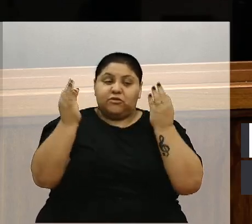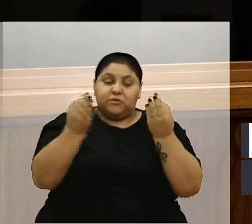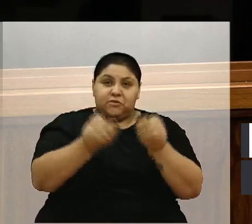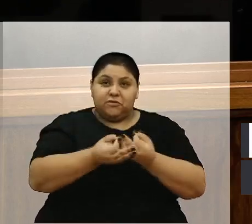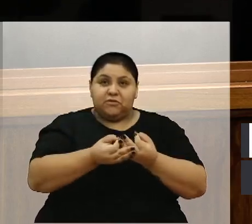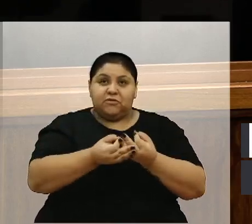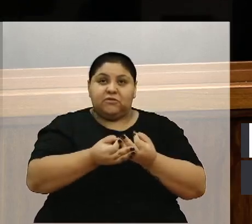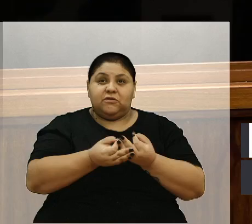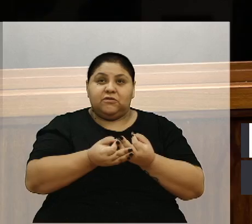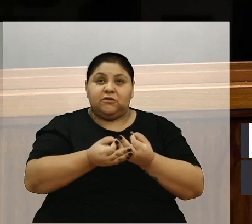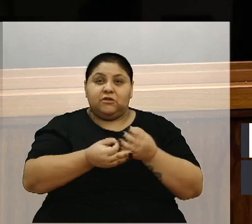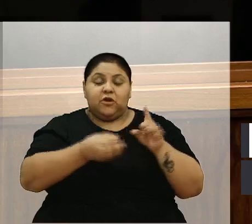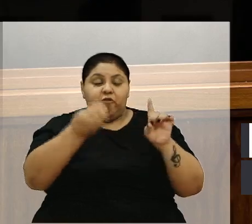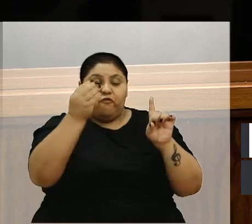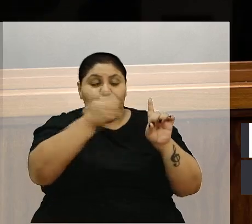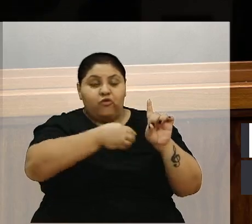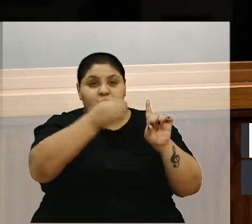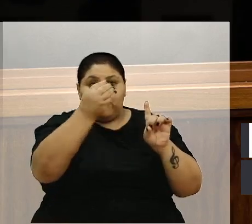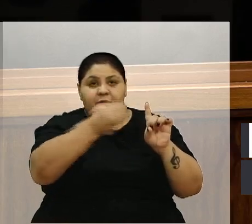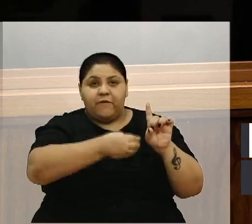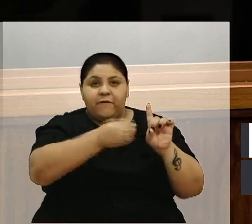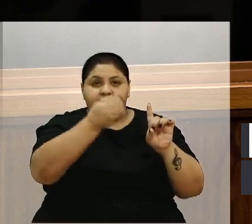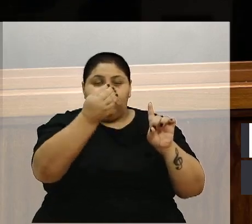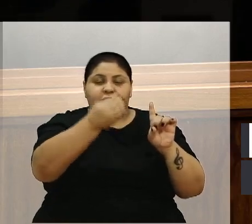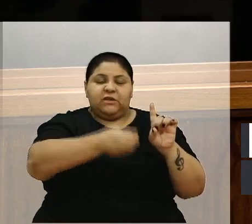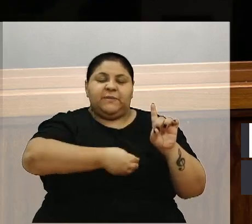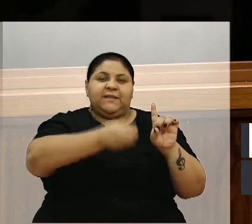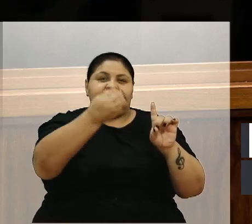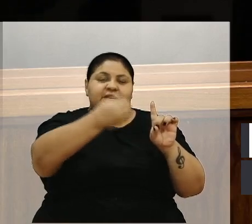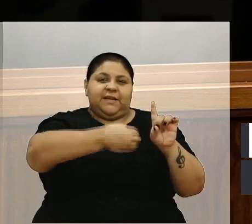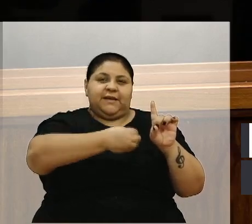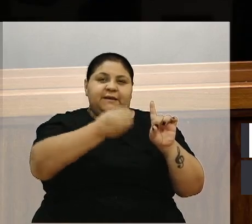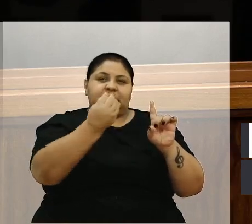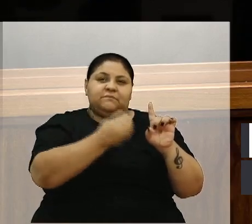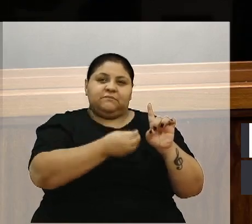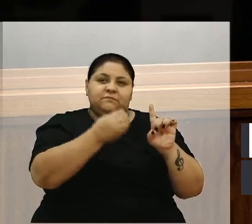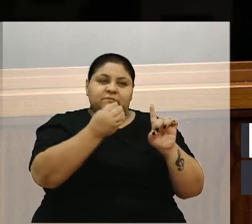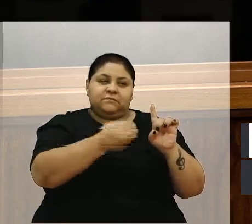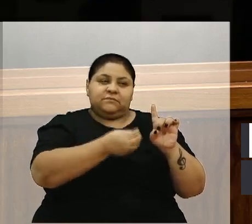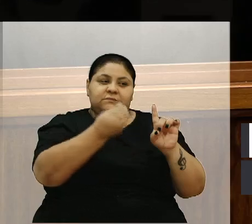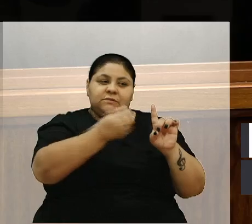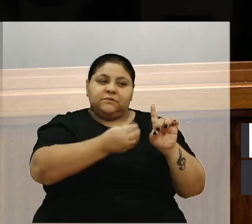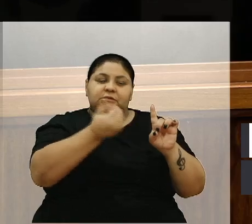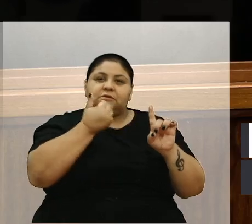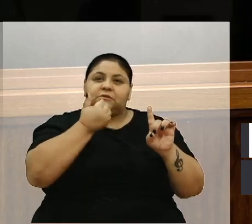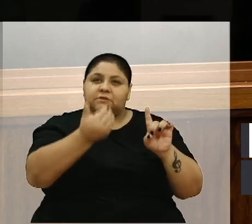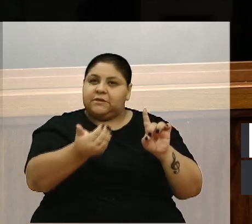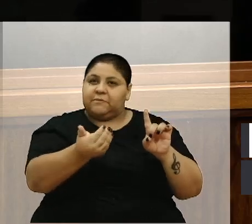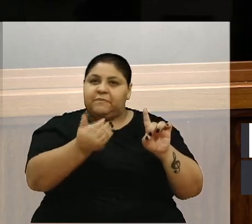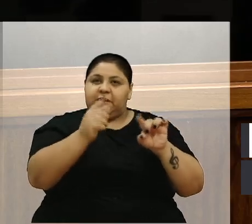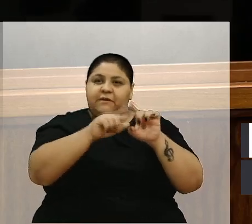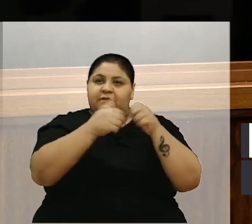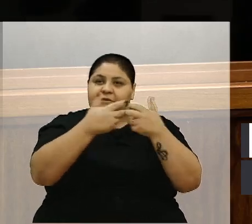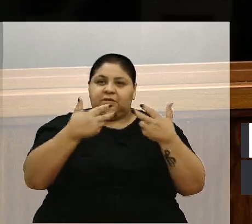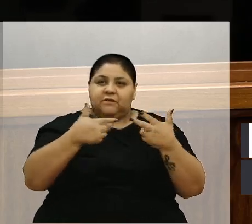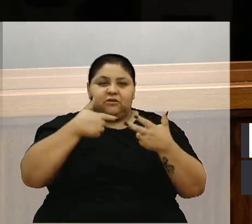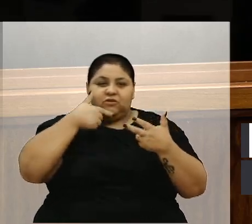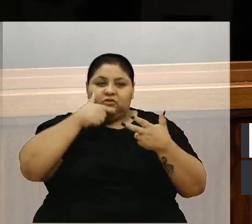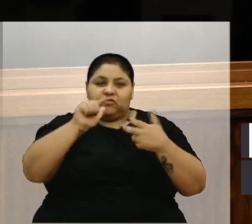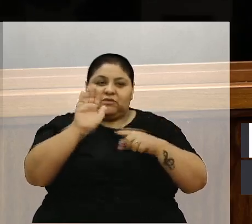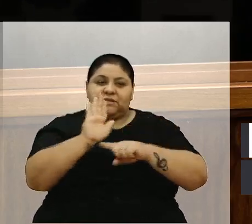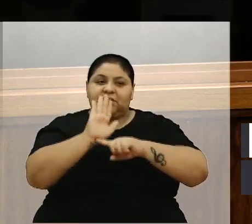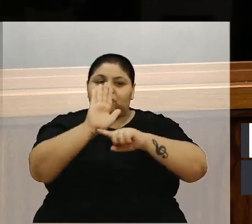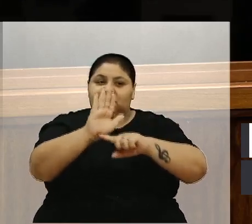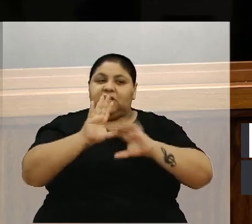carentes, em vulnerabilidade, que nos pedem materiais escolares. E muitas vezes a gente não consegue ajudar todas elas.